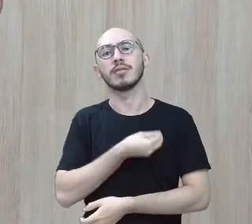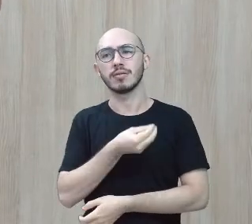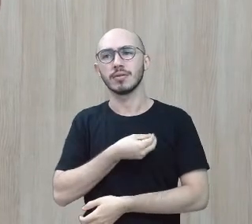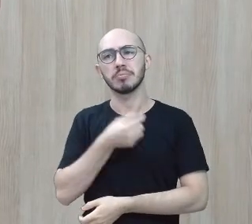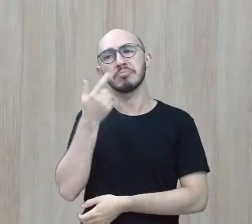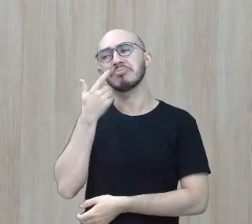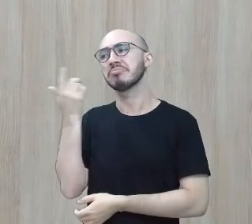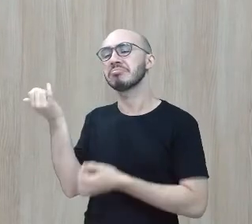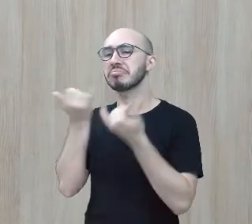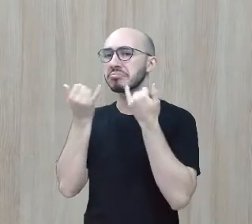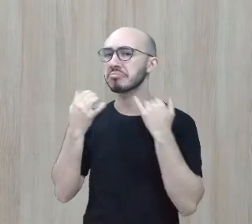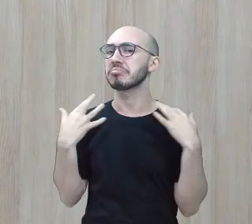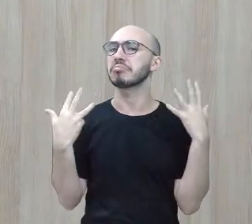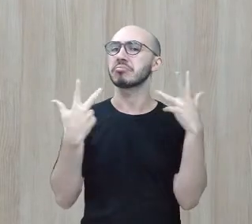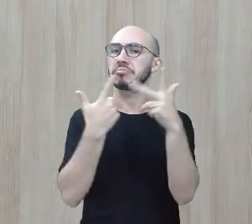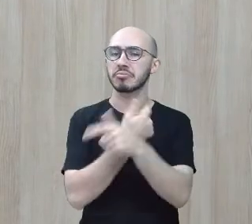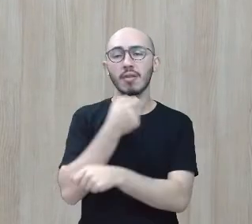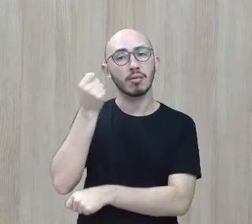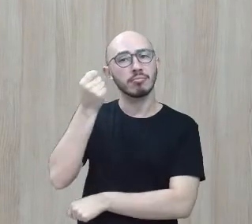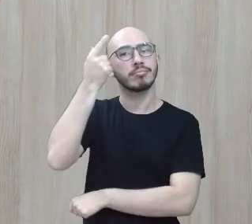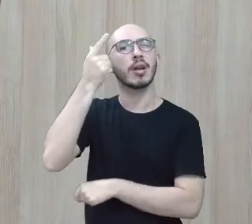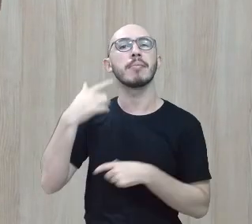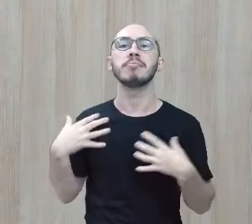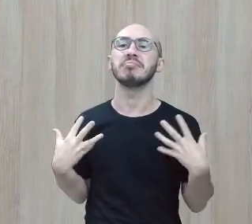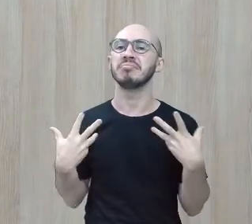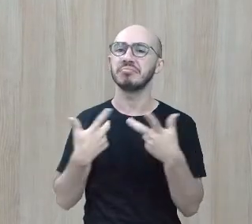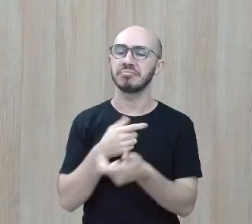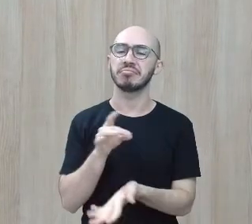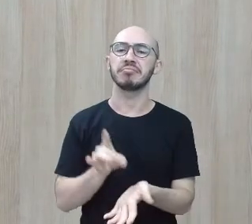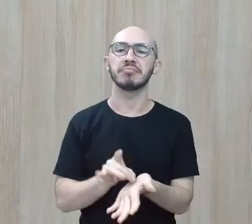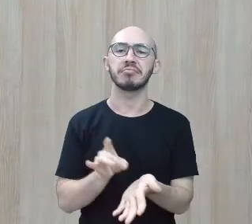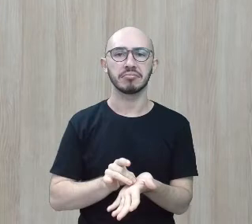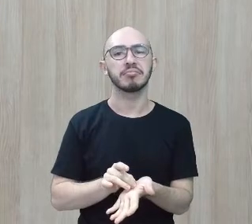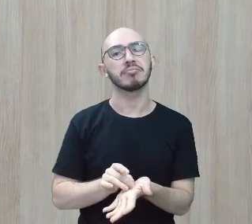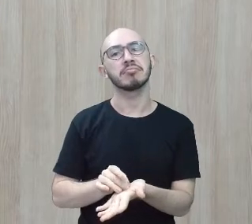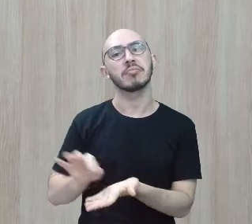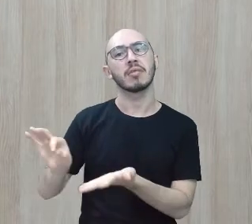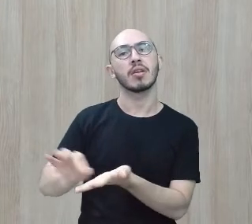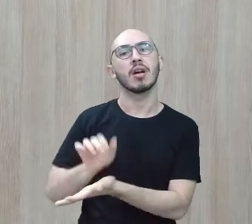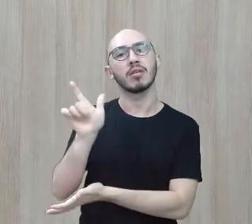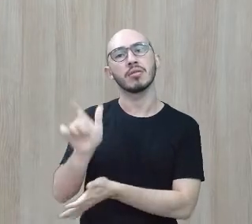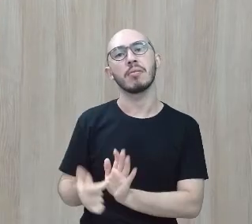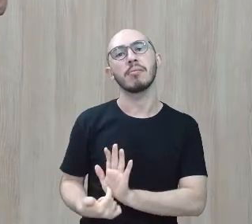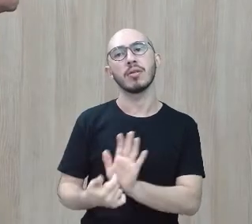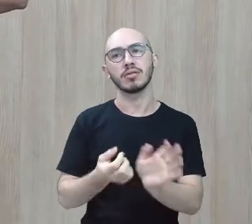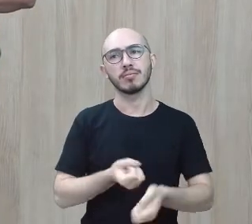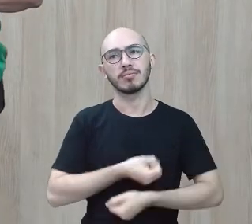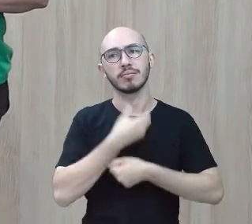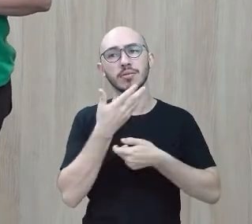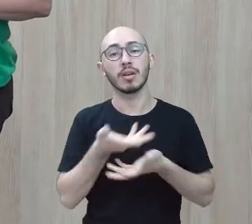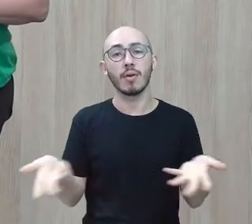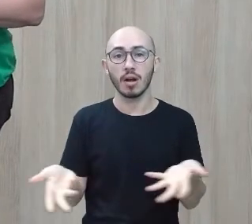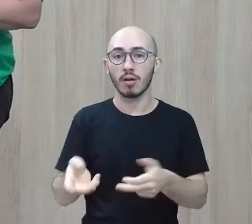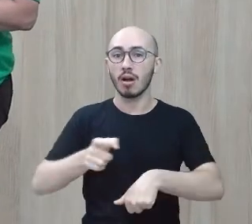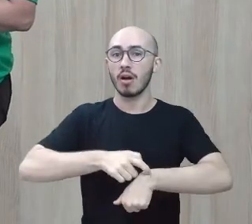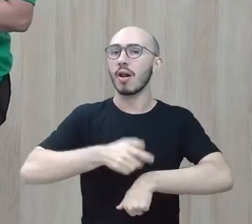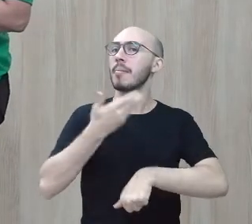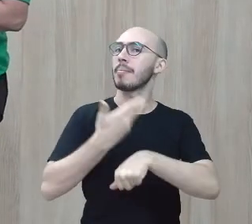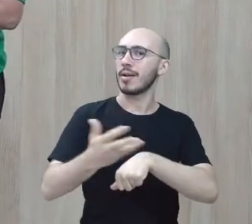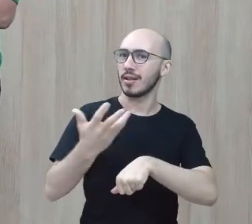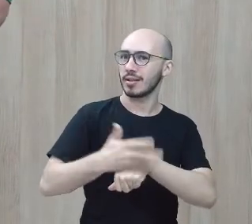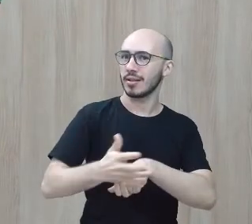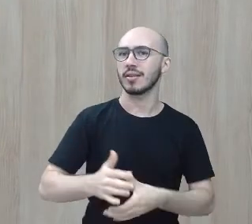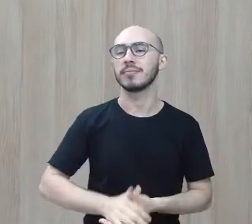informação linda, não é? Que ideia maravilhosa Carlos Drummond traz no seu poema. Então, hora de praticar,